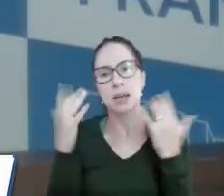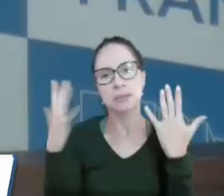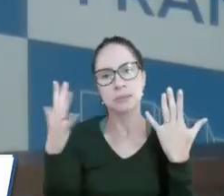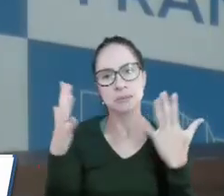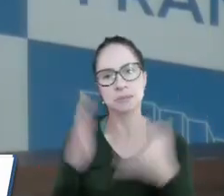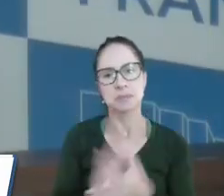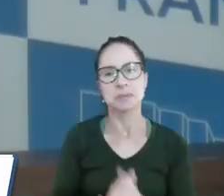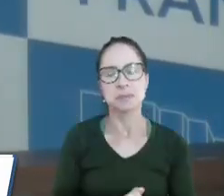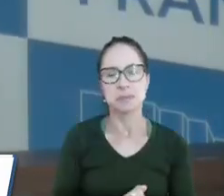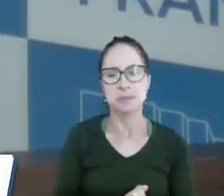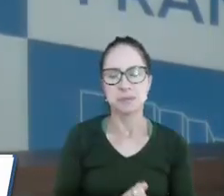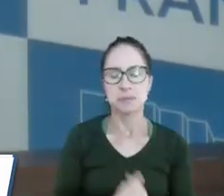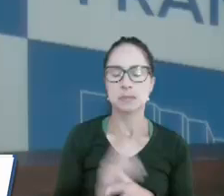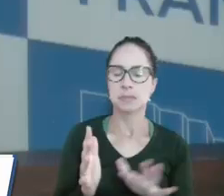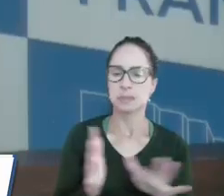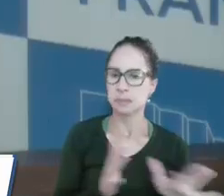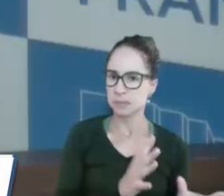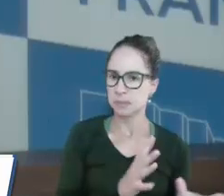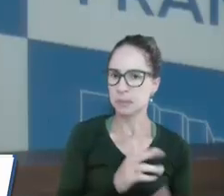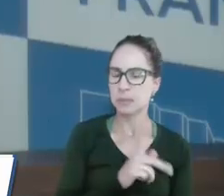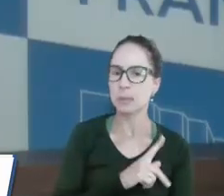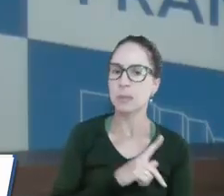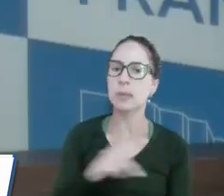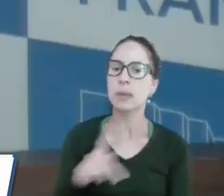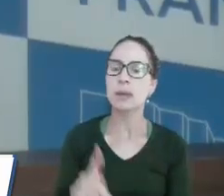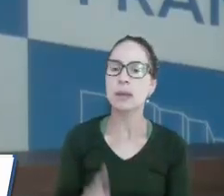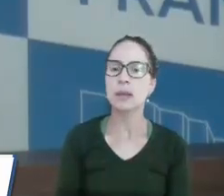Senhor presidente,